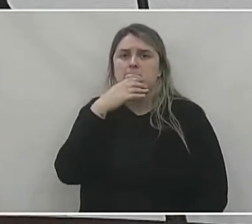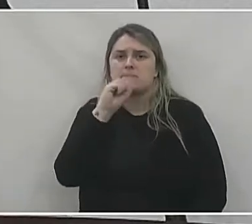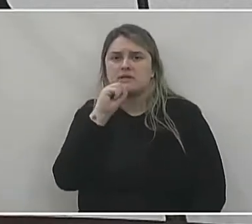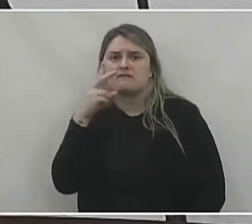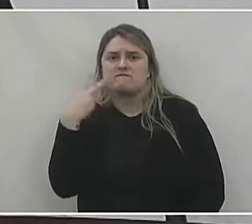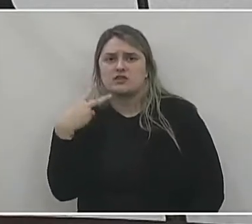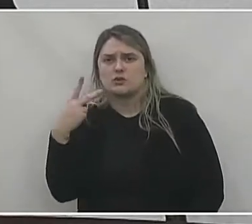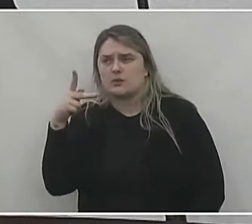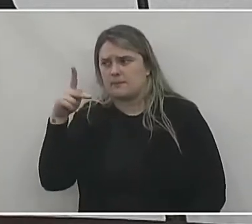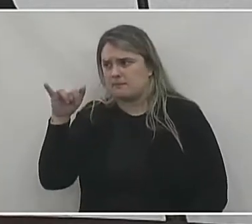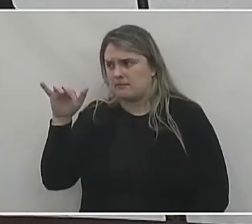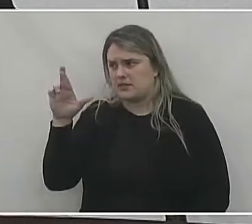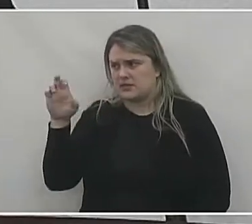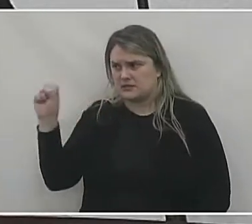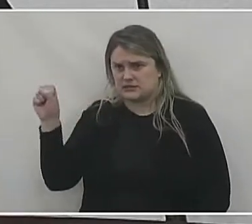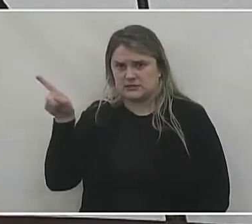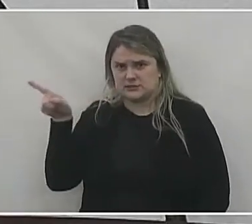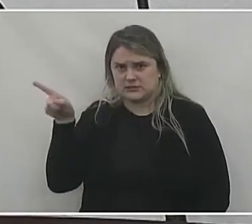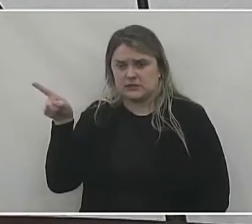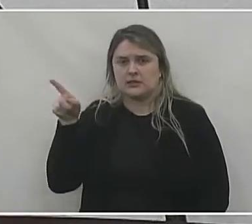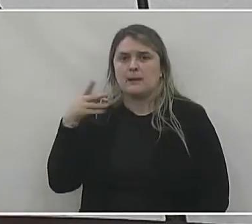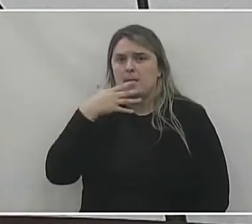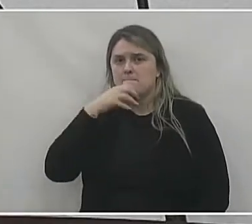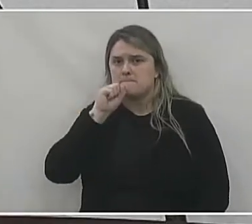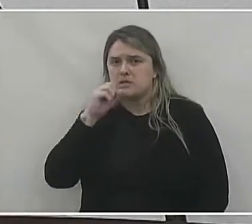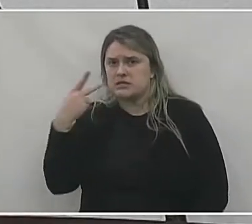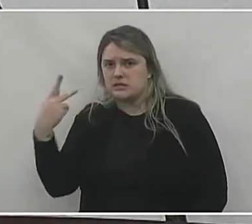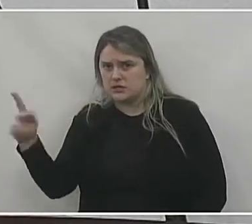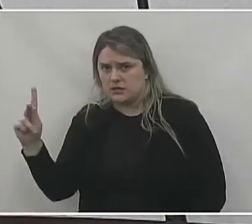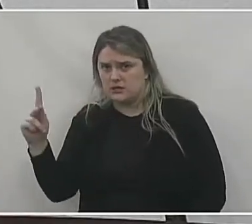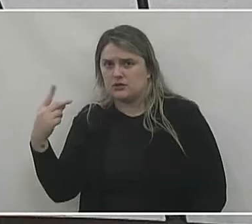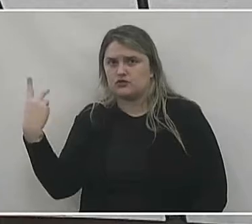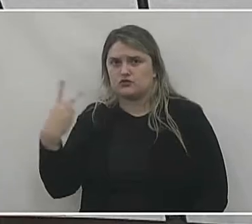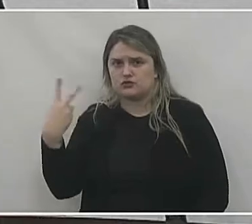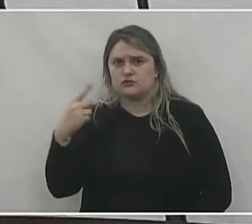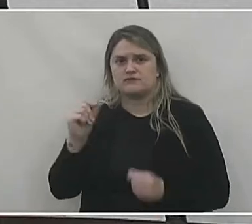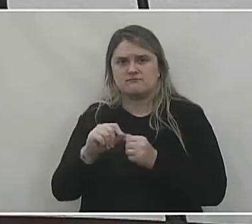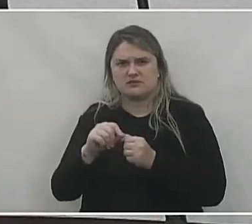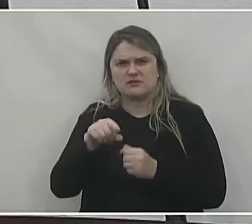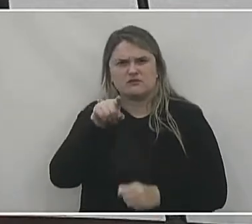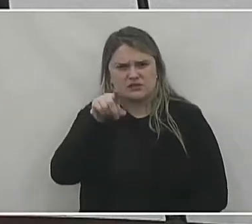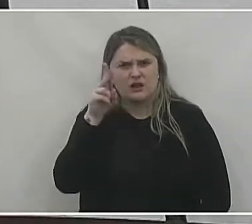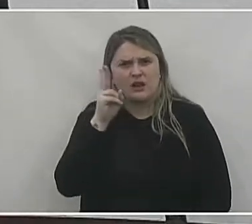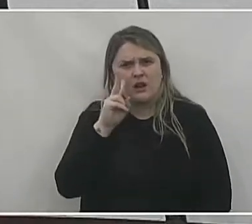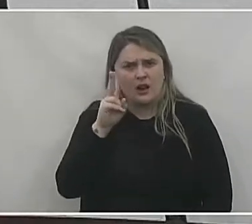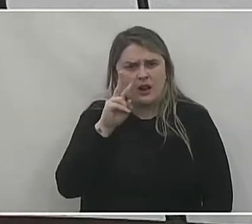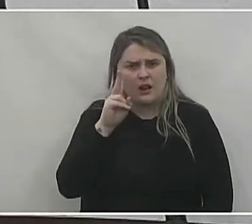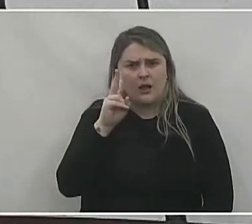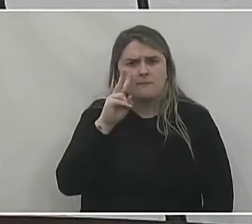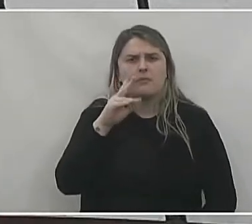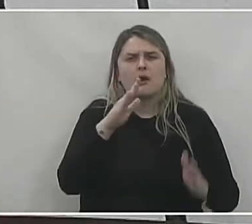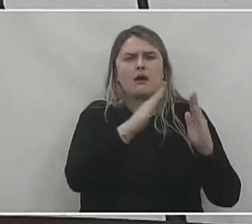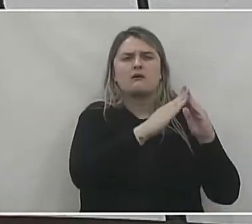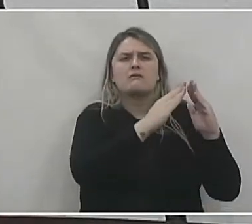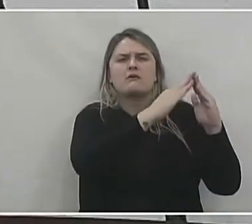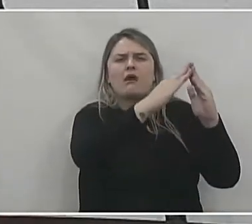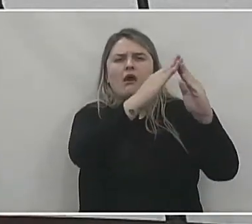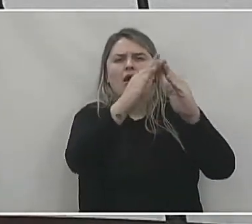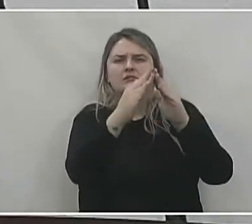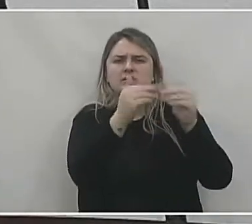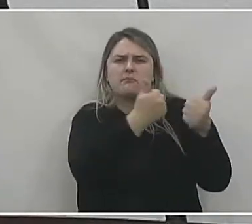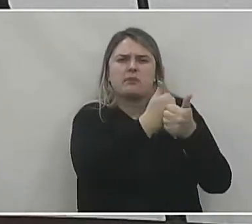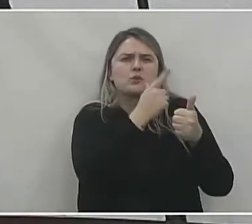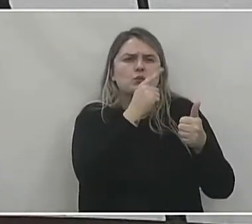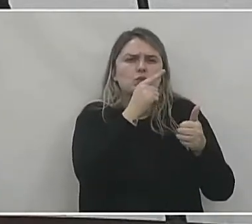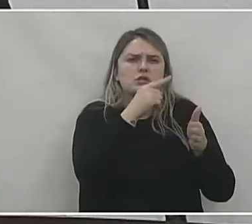vereador, o Pires, velho Pires, nós realizamos em União da Vitória. Vocês lembram aquelas casinhas penduradas no Rio